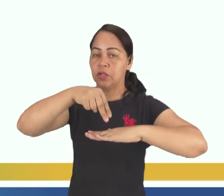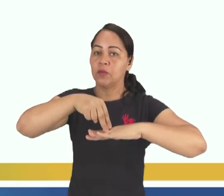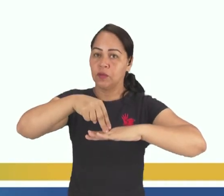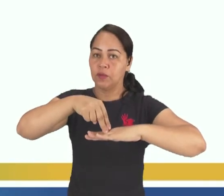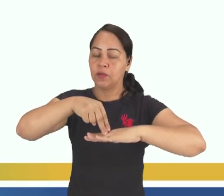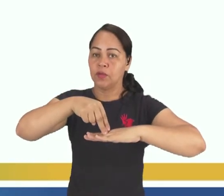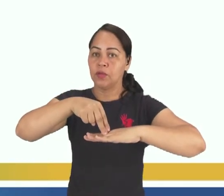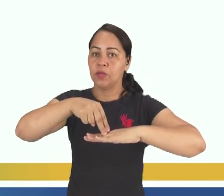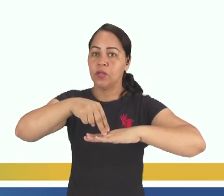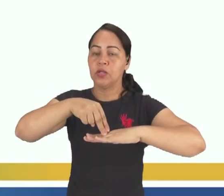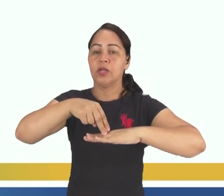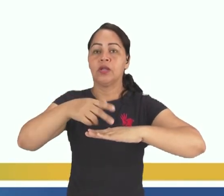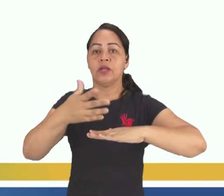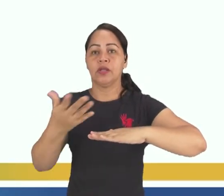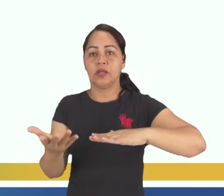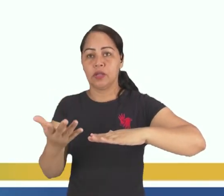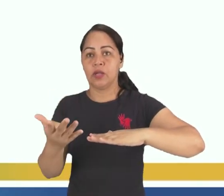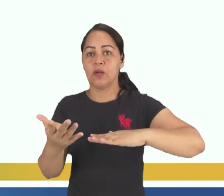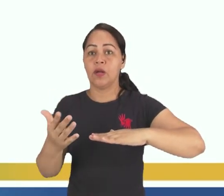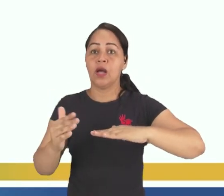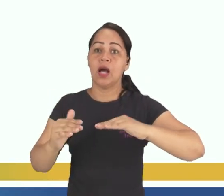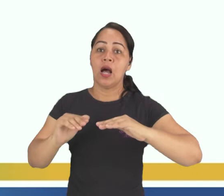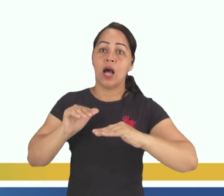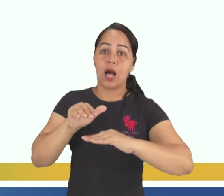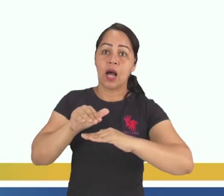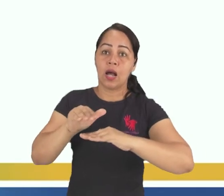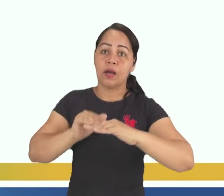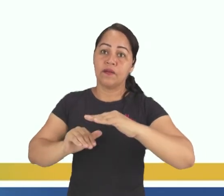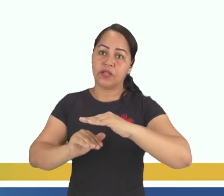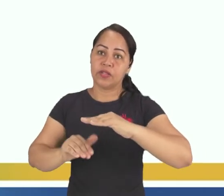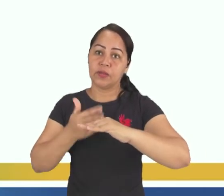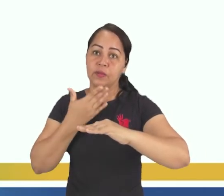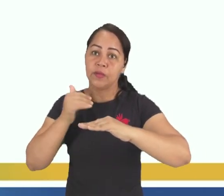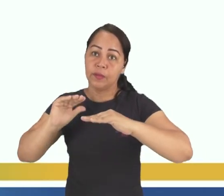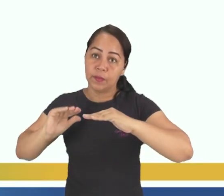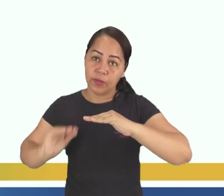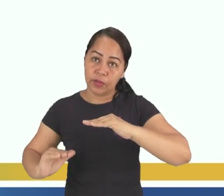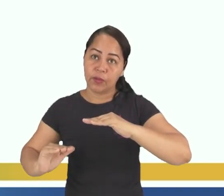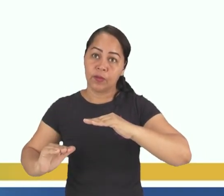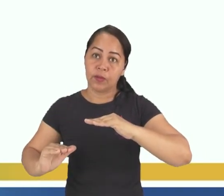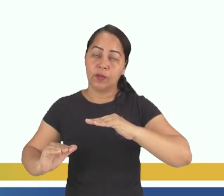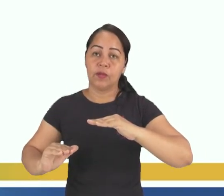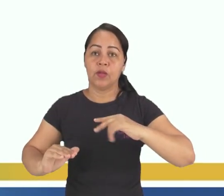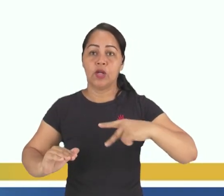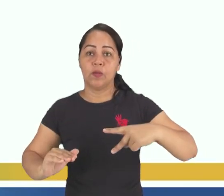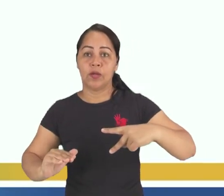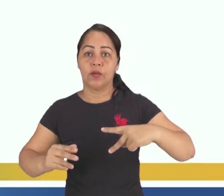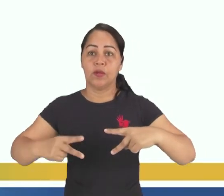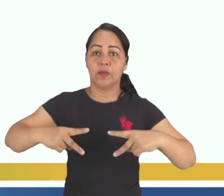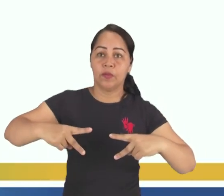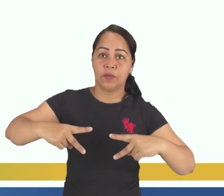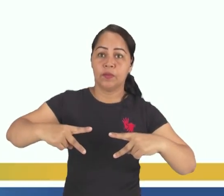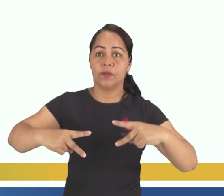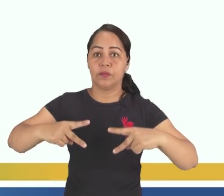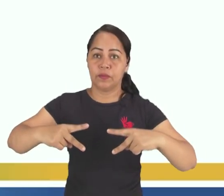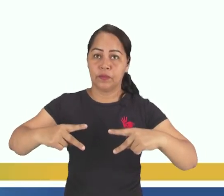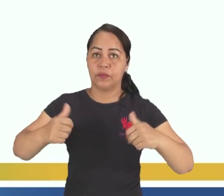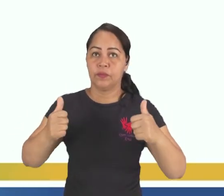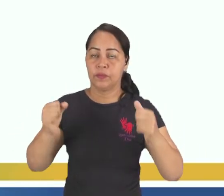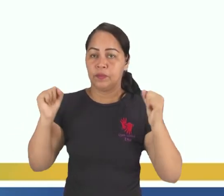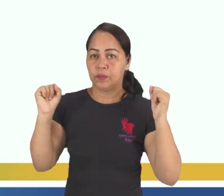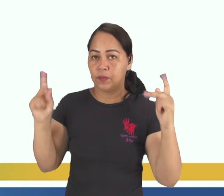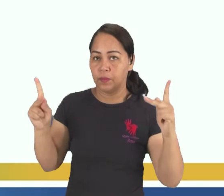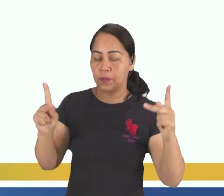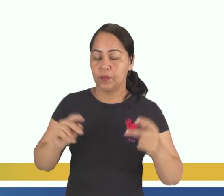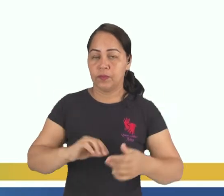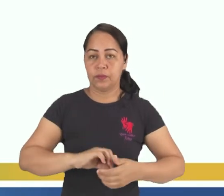denominador, menor é a fração. E uma justificativa para você seria justamente esse desenho aqui, ó. Ok?